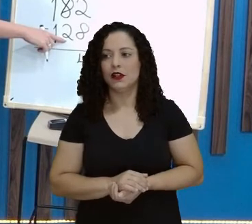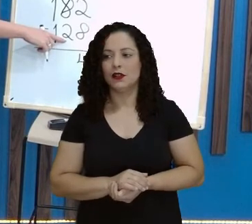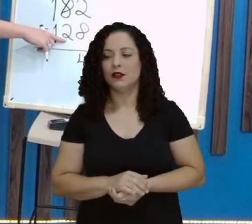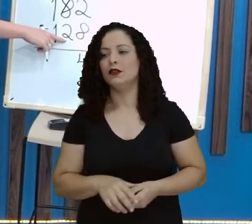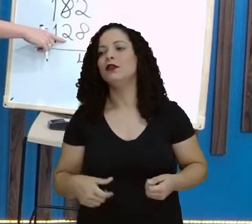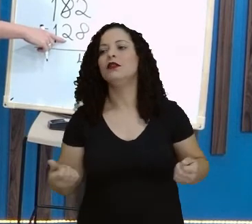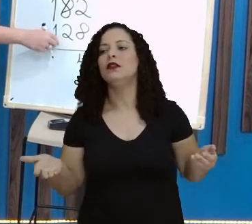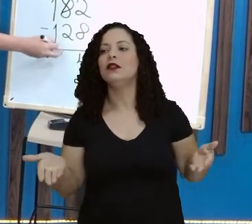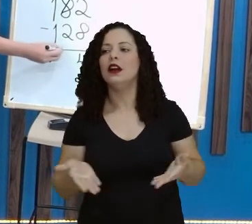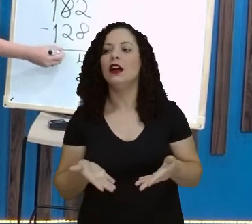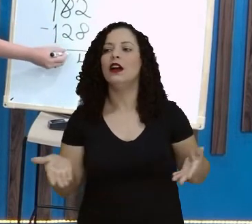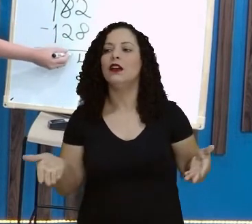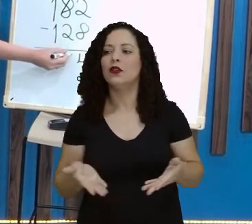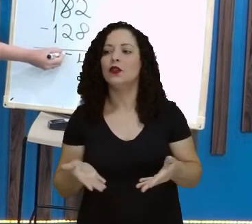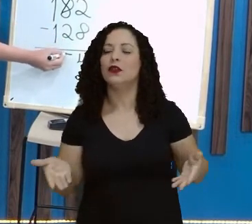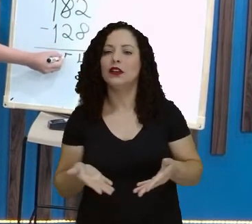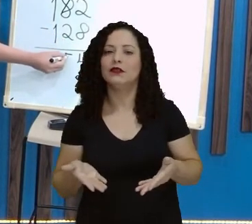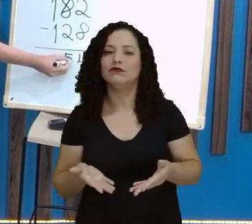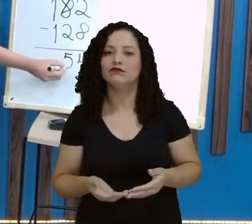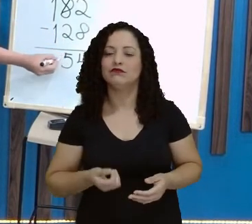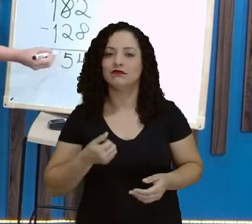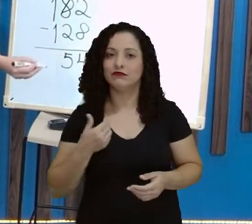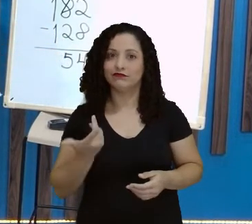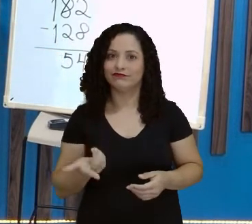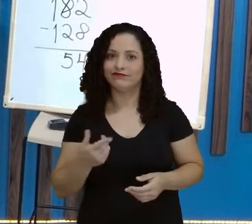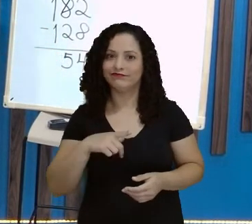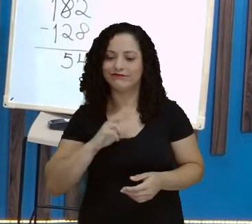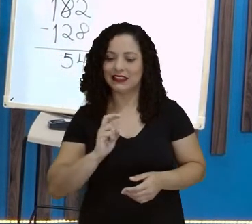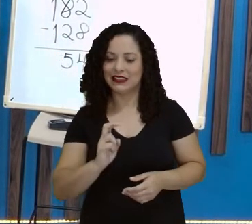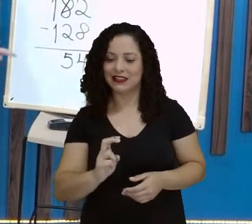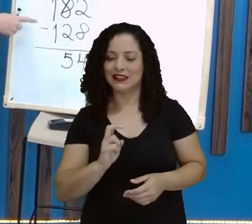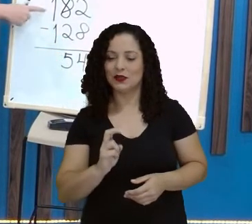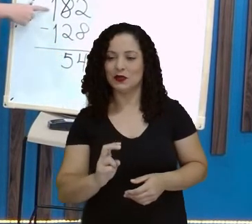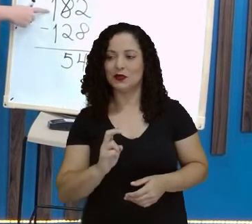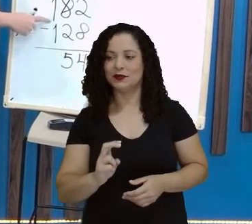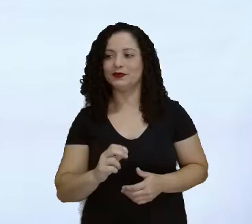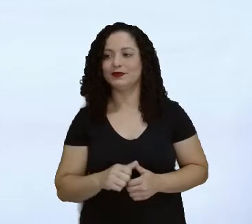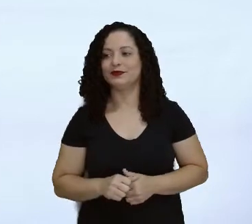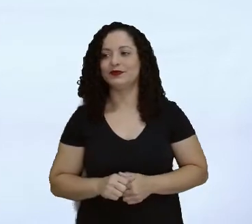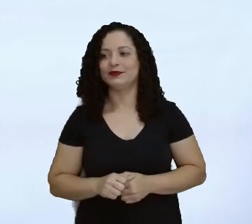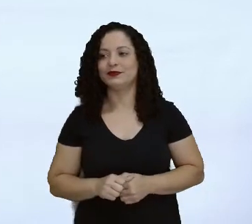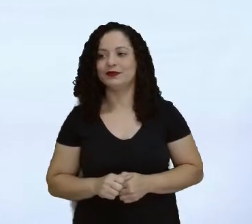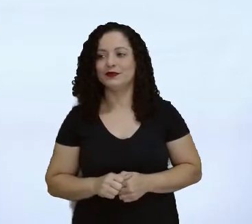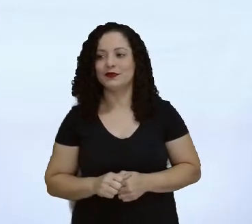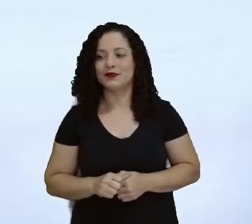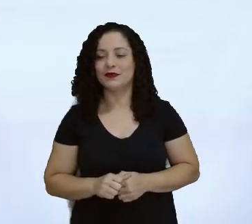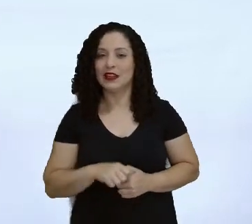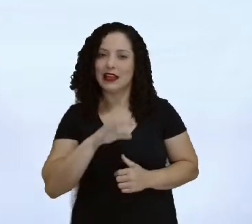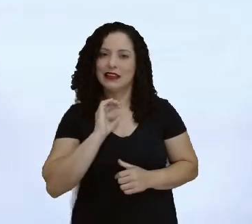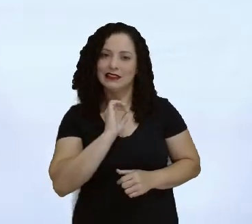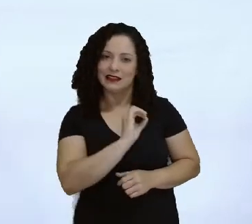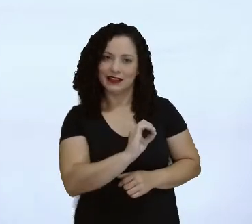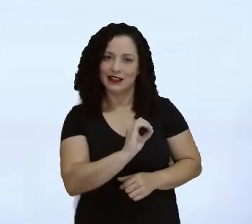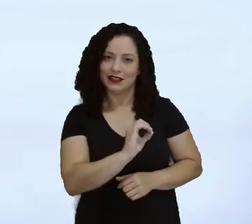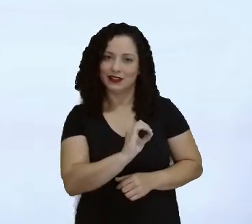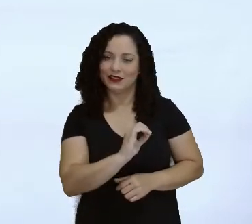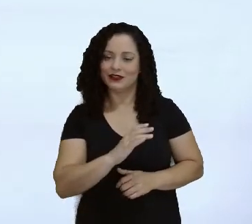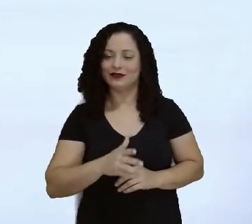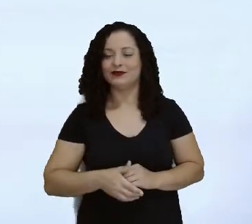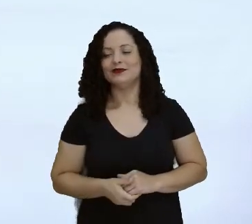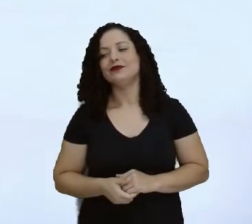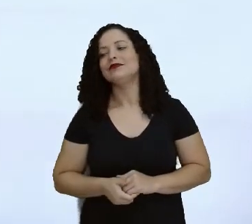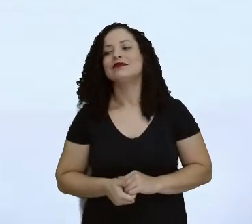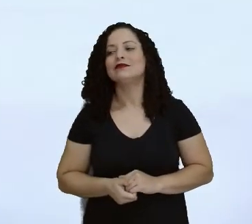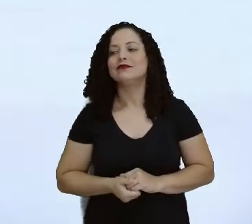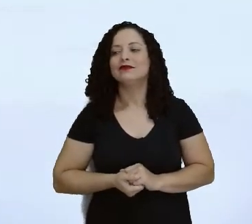2 dezenas. Então, vão ficar quanto? 5. E uma centena, eu tiro uma centena, vai ficar o quê?